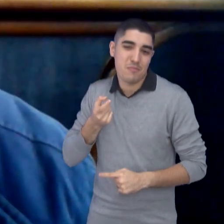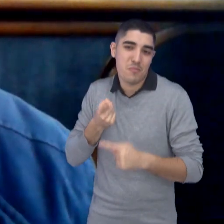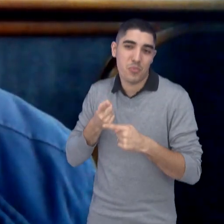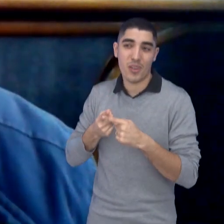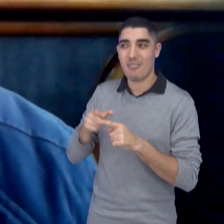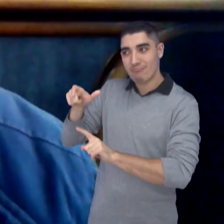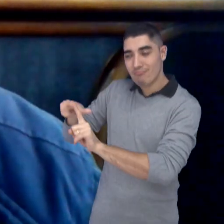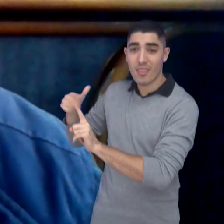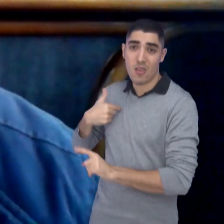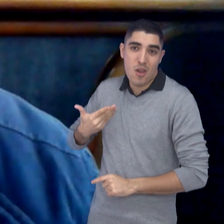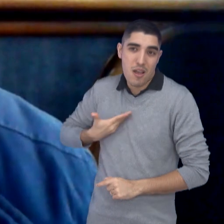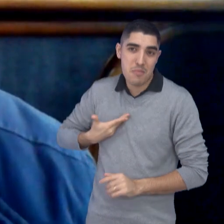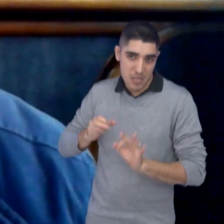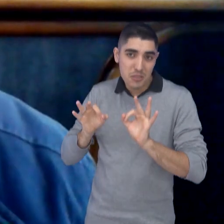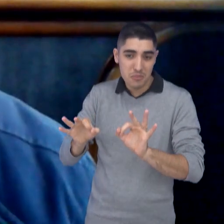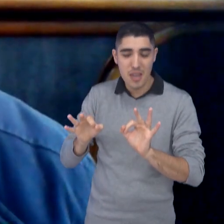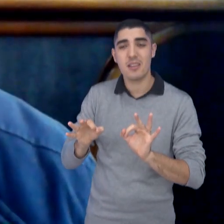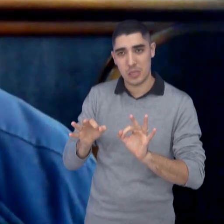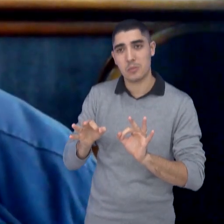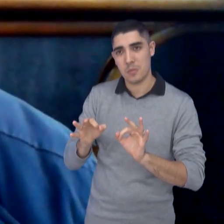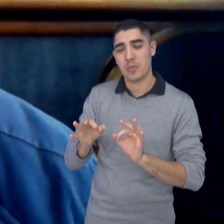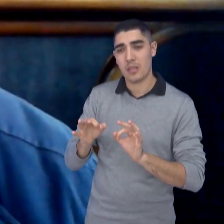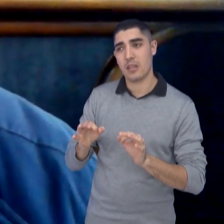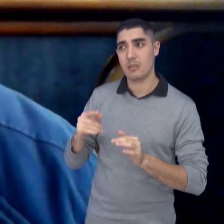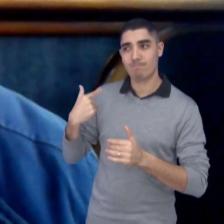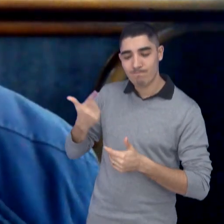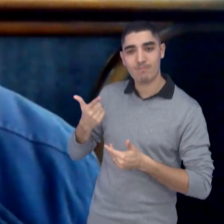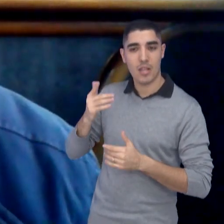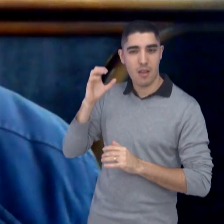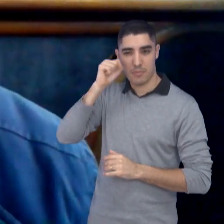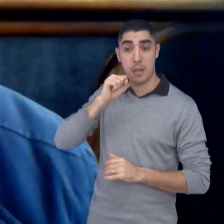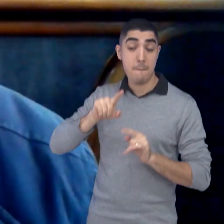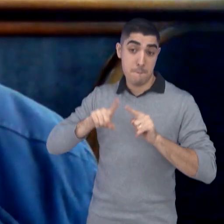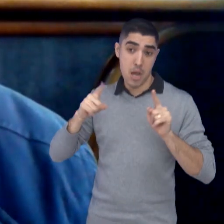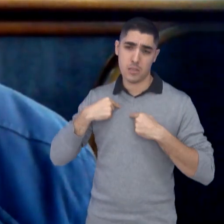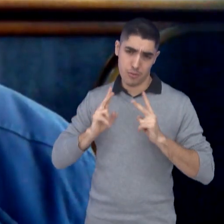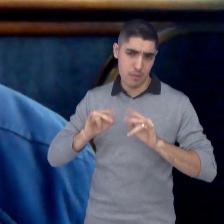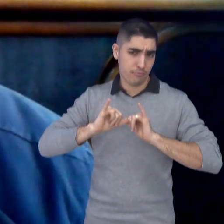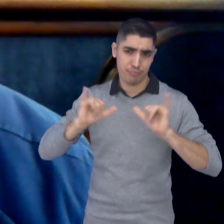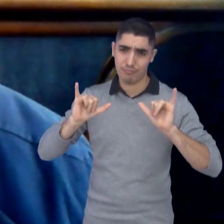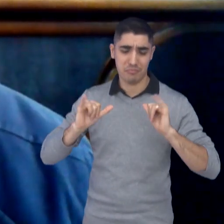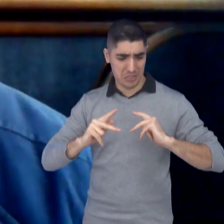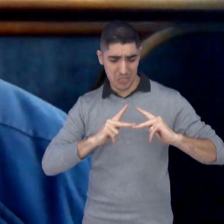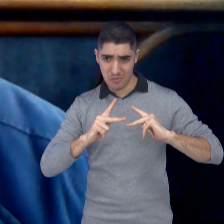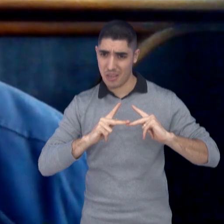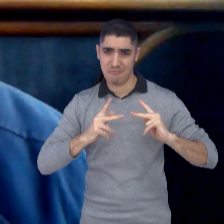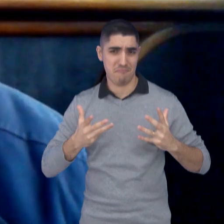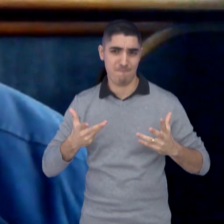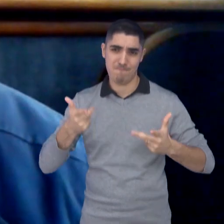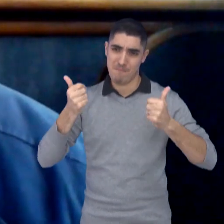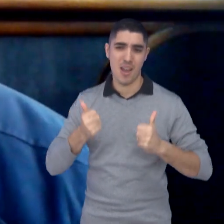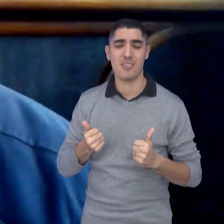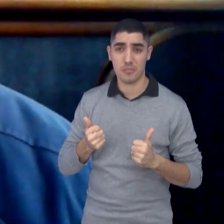tenho aqui, amigos que eu tenho na região e simples. Agora, eu sempre defendo São José de todas as formas. O